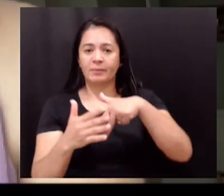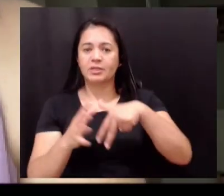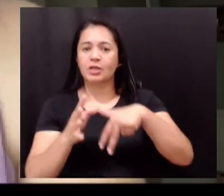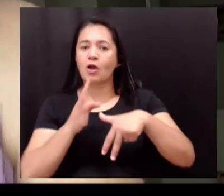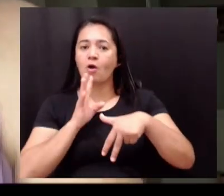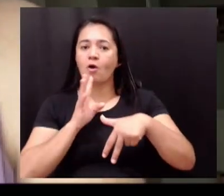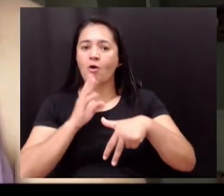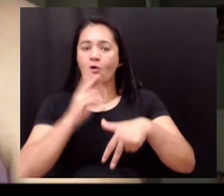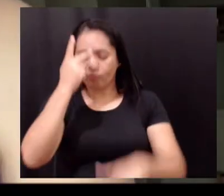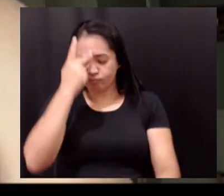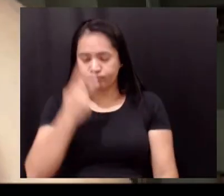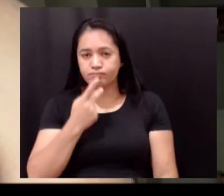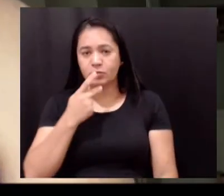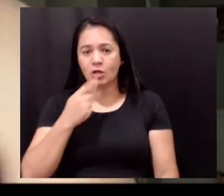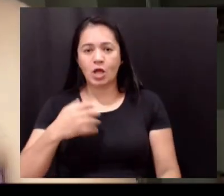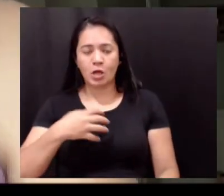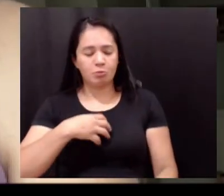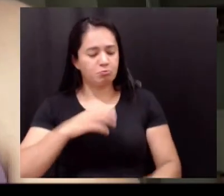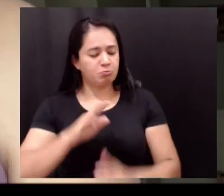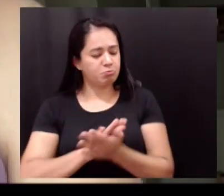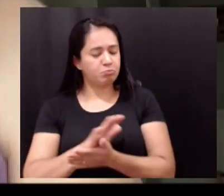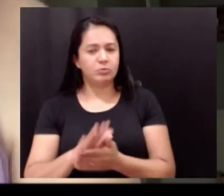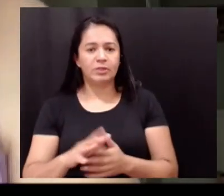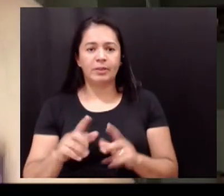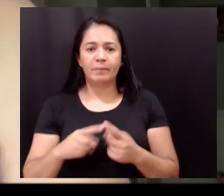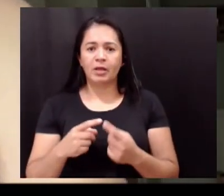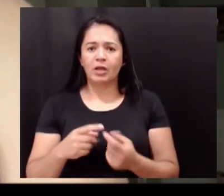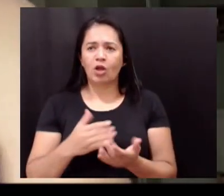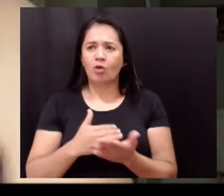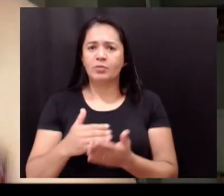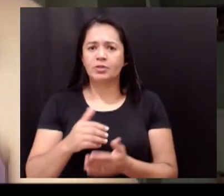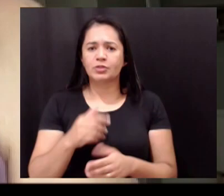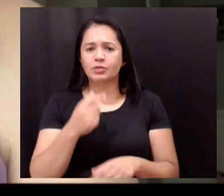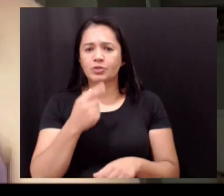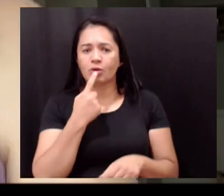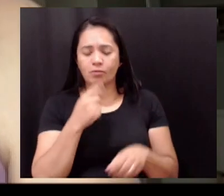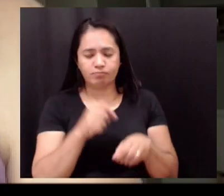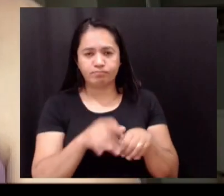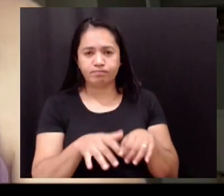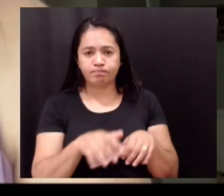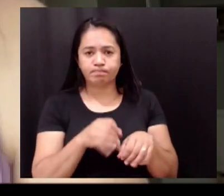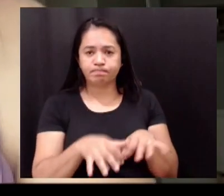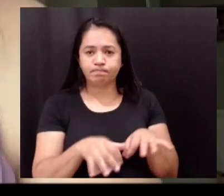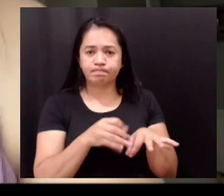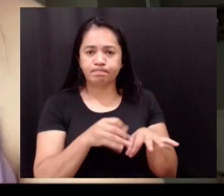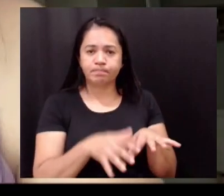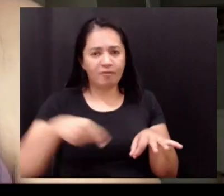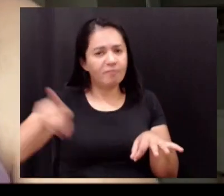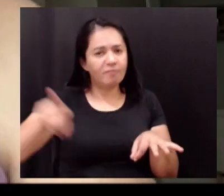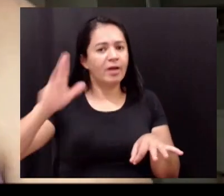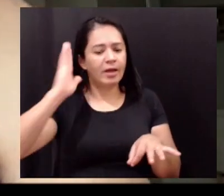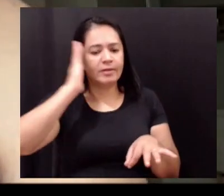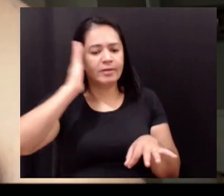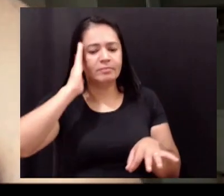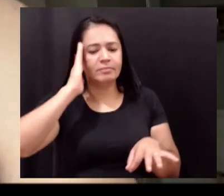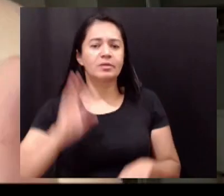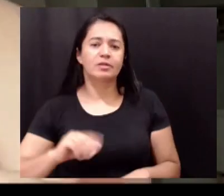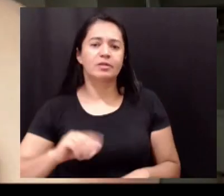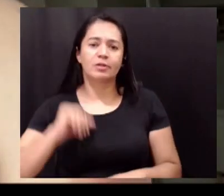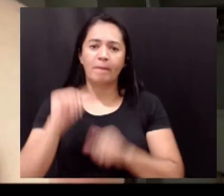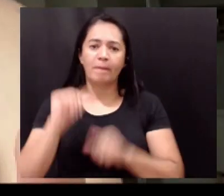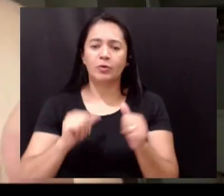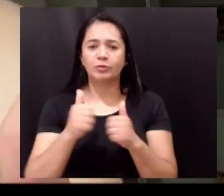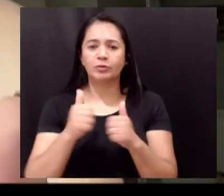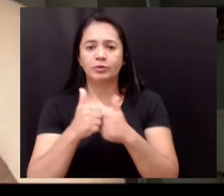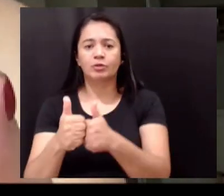comigo, não tô sentindo nada, de repente comecei com sangramento. Vai ver, né? Então a gente muda o acompanhamento conforme o